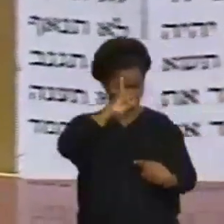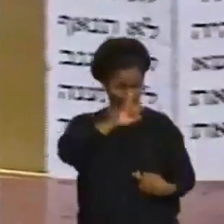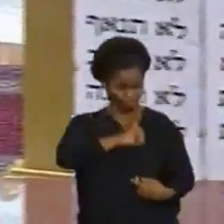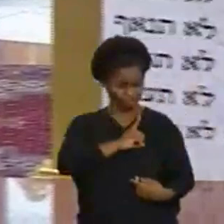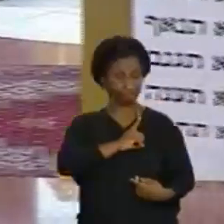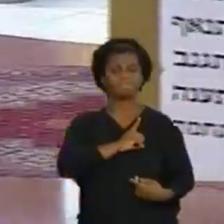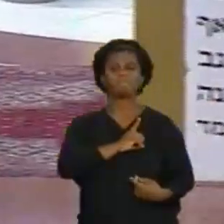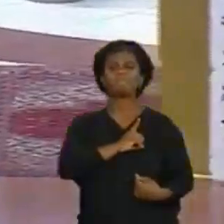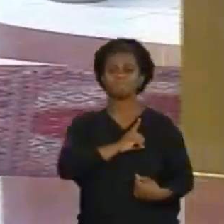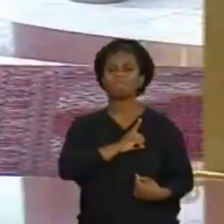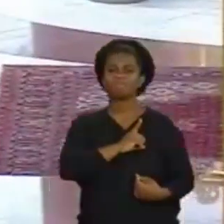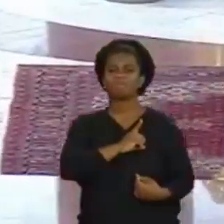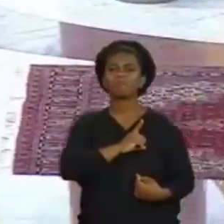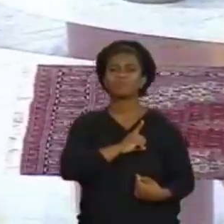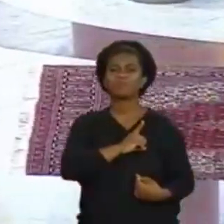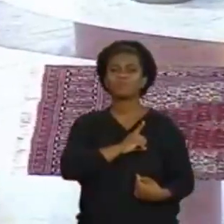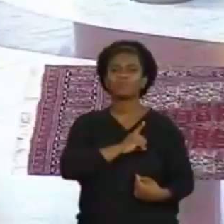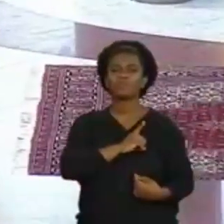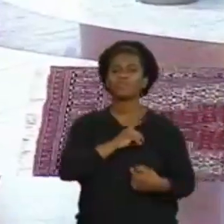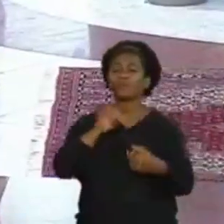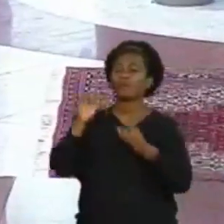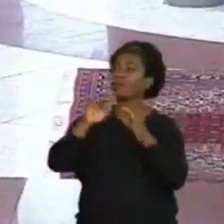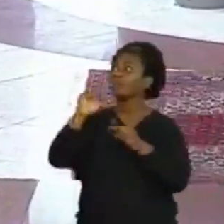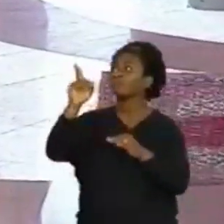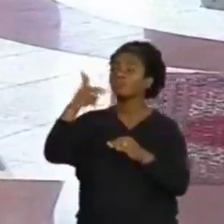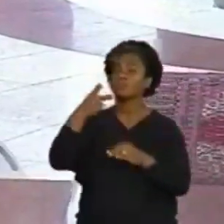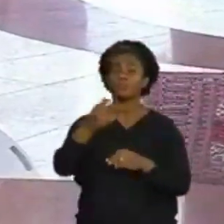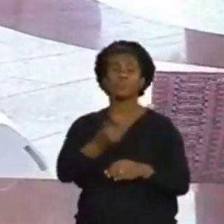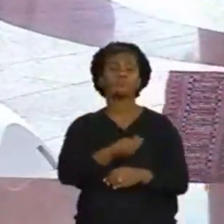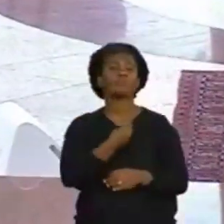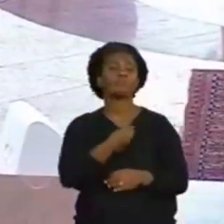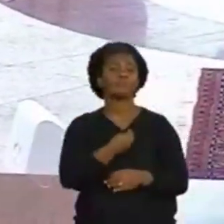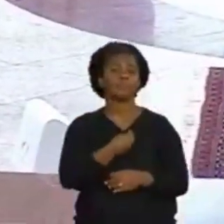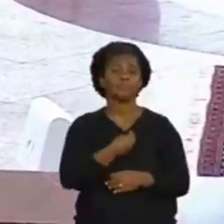sua vida. O dia que eu descobri,